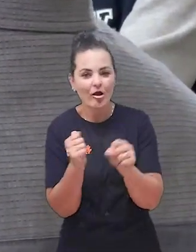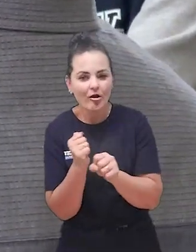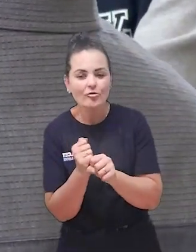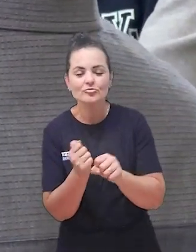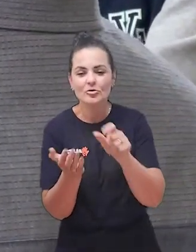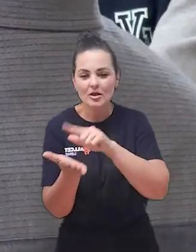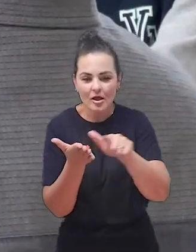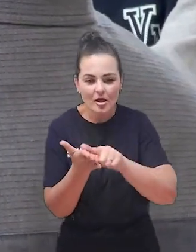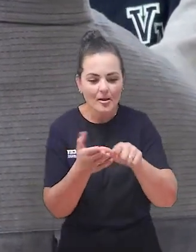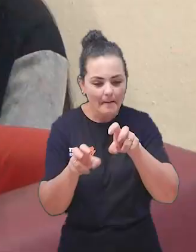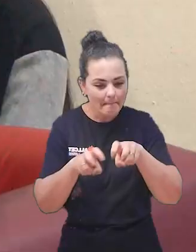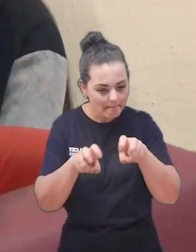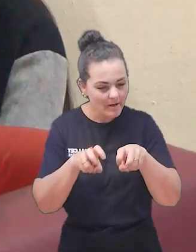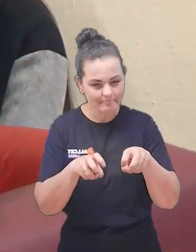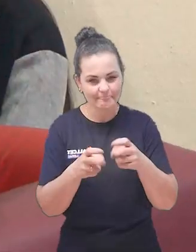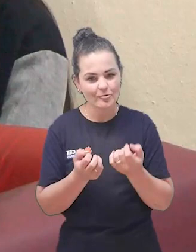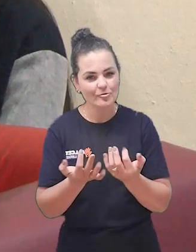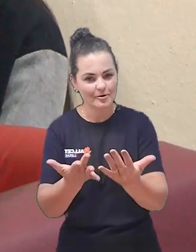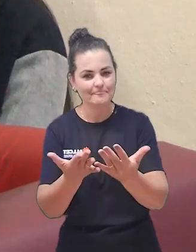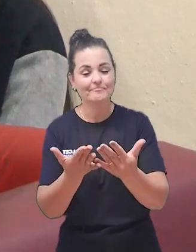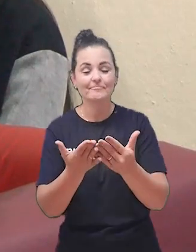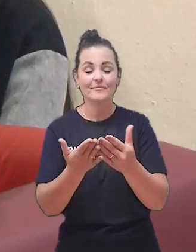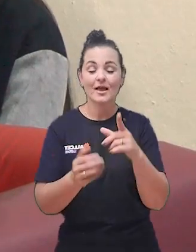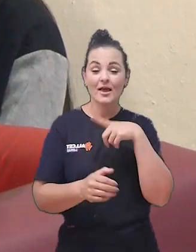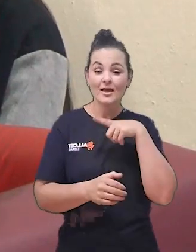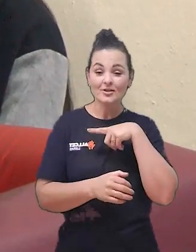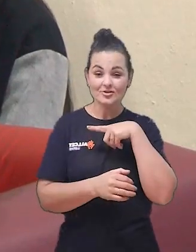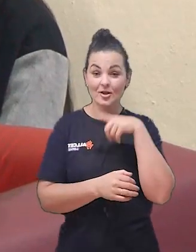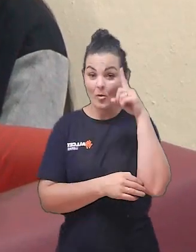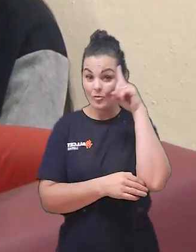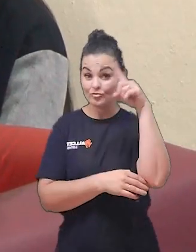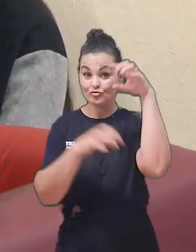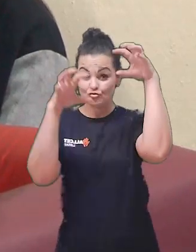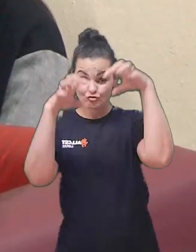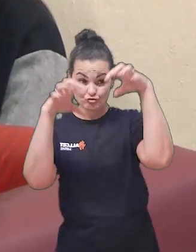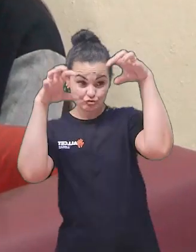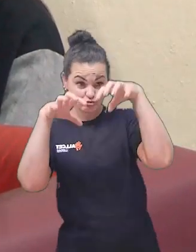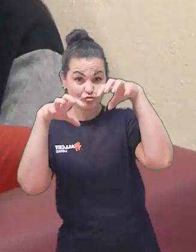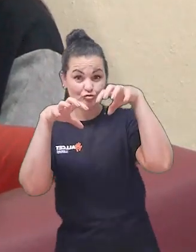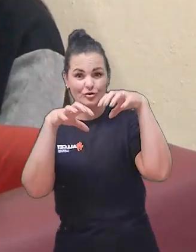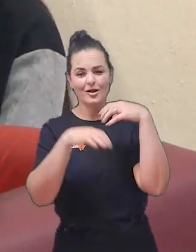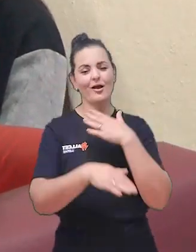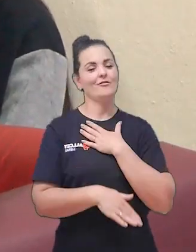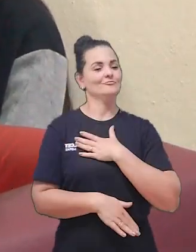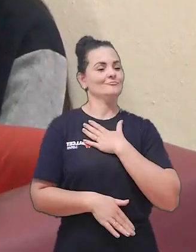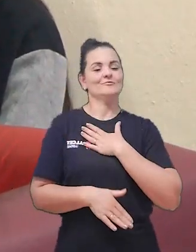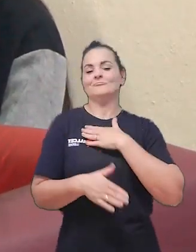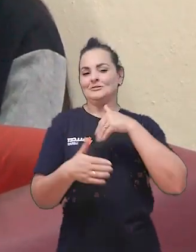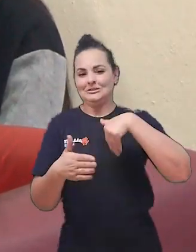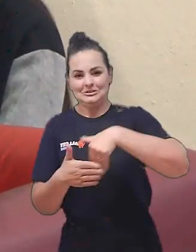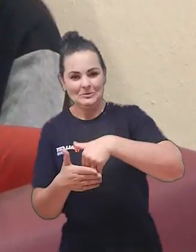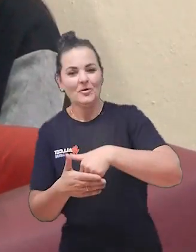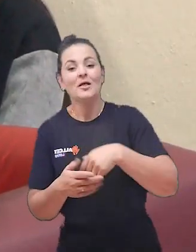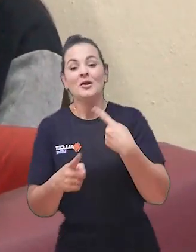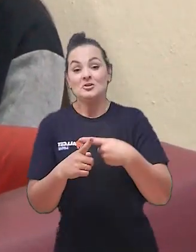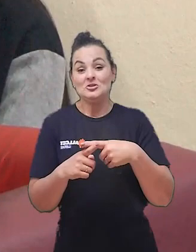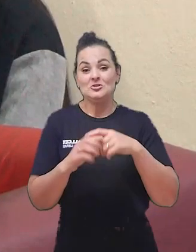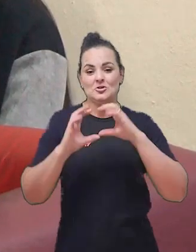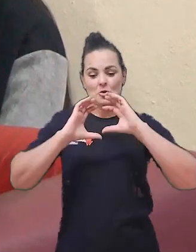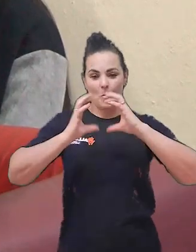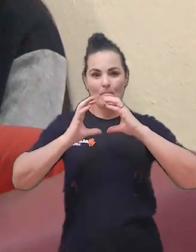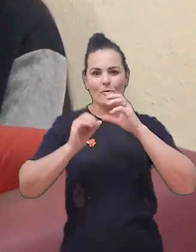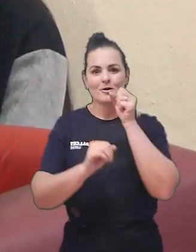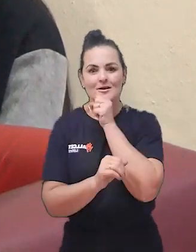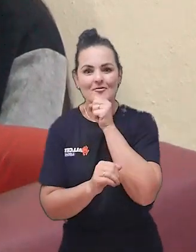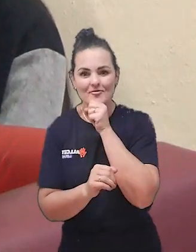E dia de chuva, principalmente, a gente gostava muito de jogar bola, tinha uma bola velha lá, e